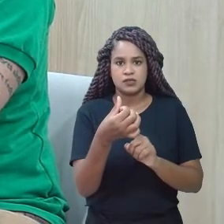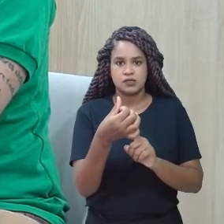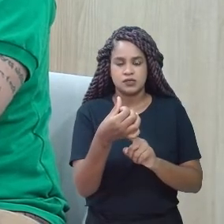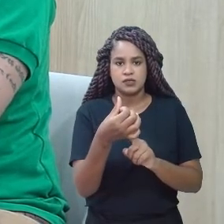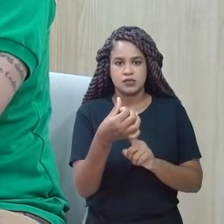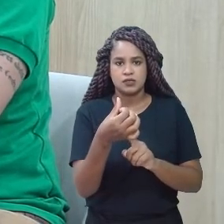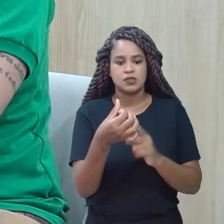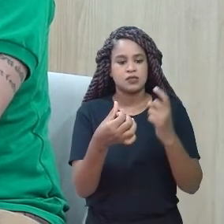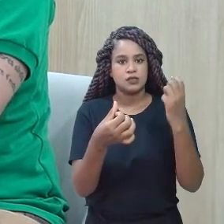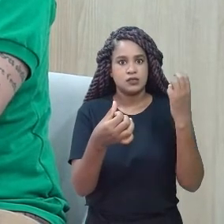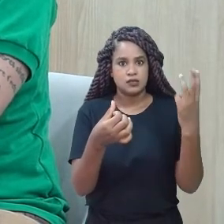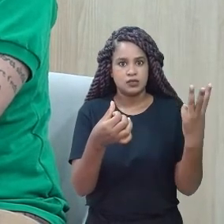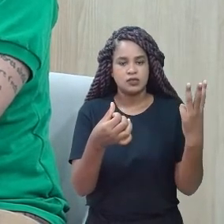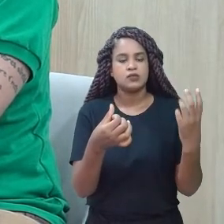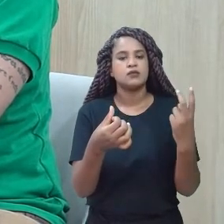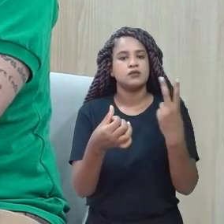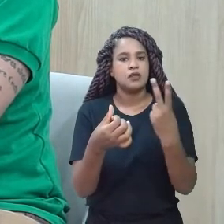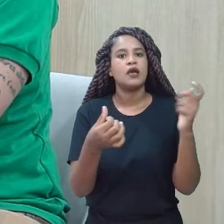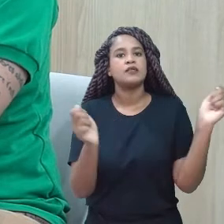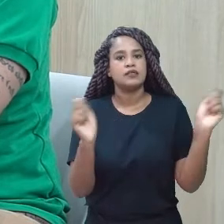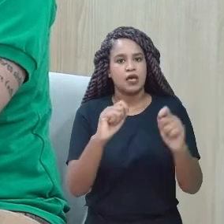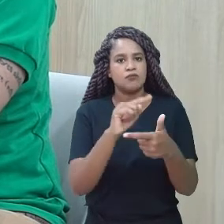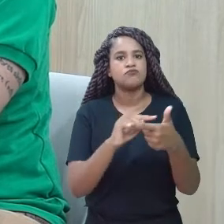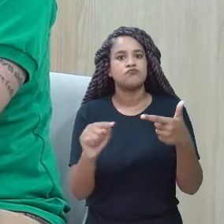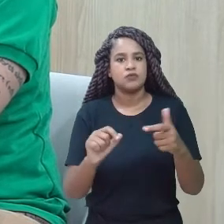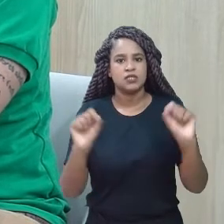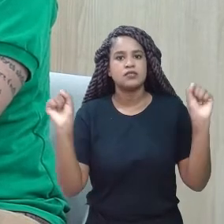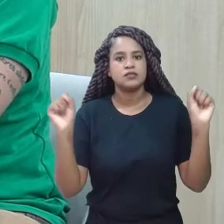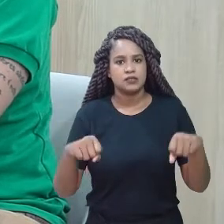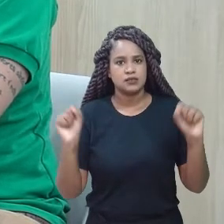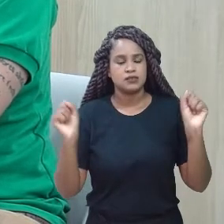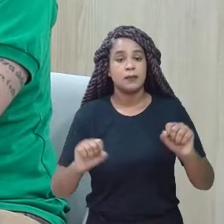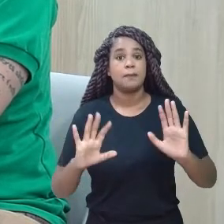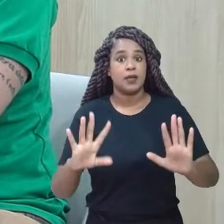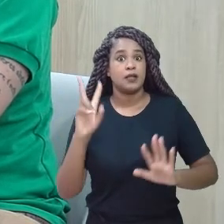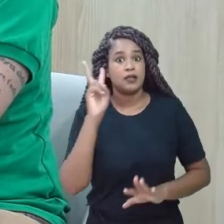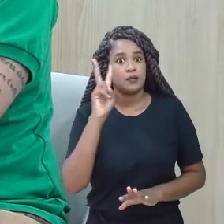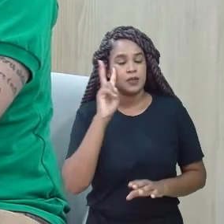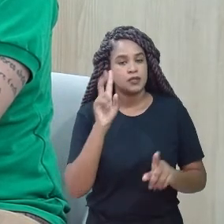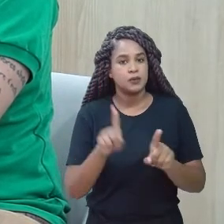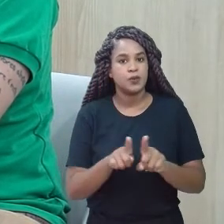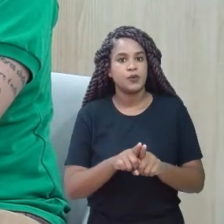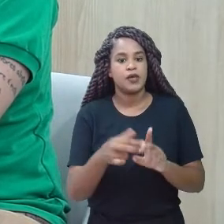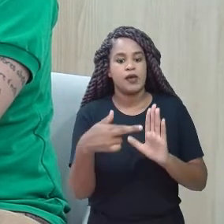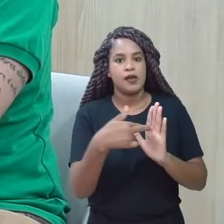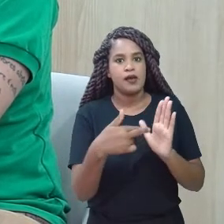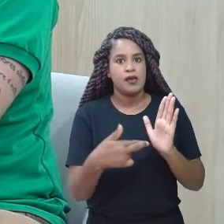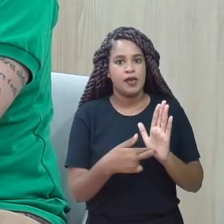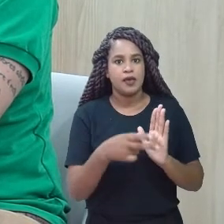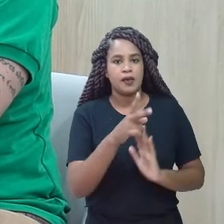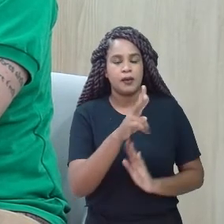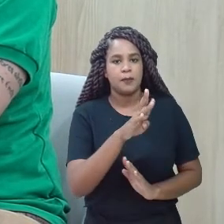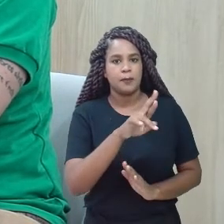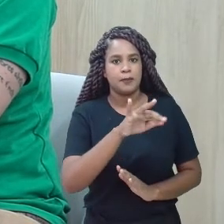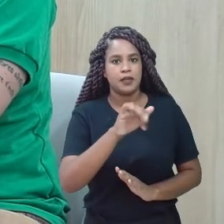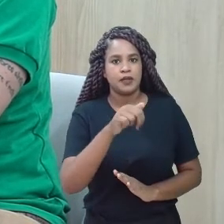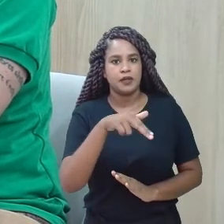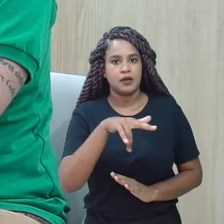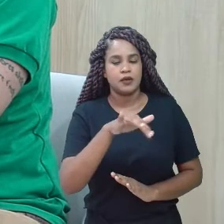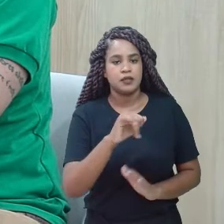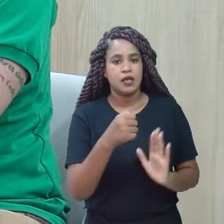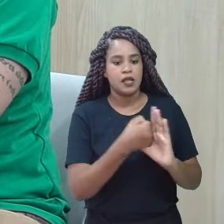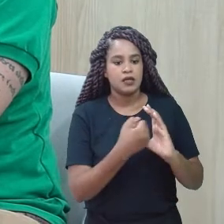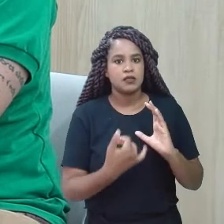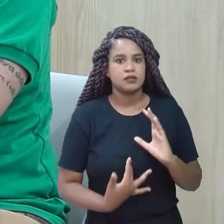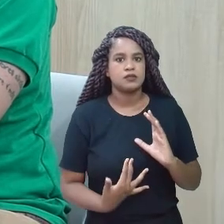número 3 e o número 2 são divisores de 6? Sim. Só que lembra uma regrinha que a professora Briane falou, uma regrinha não, uma